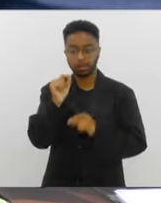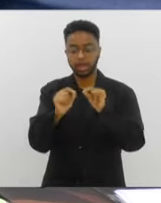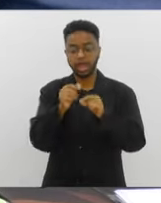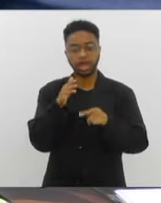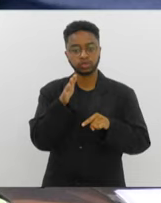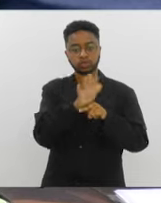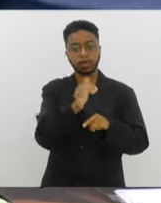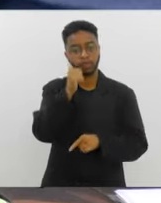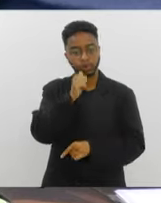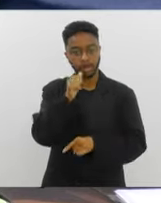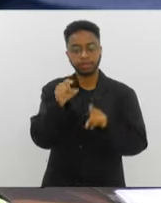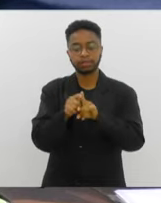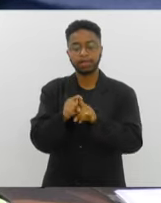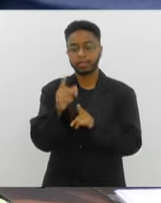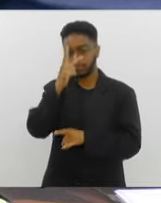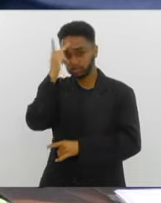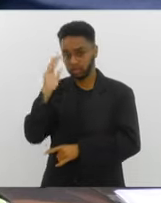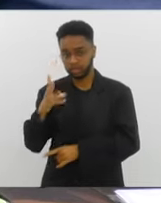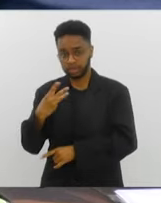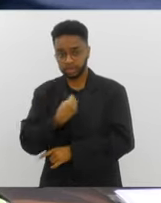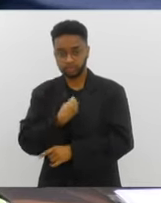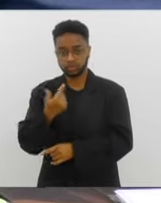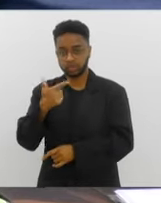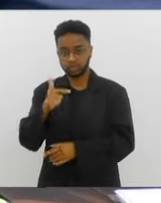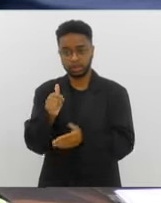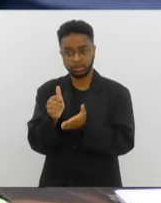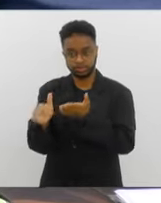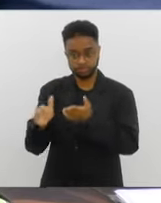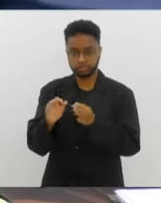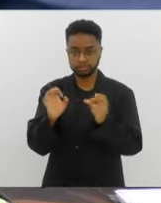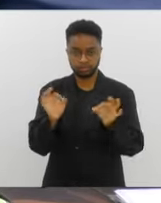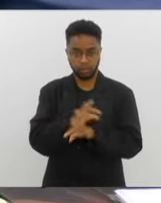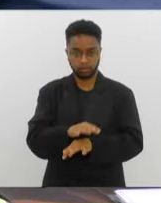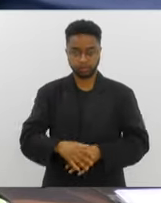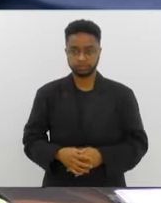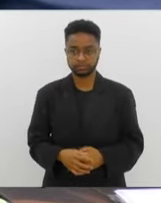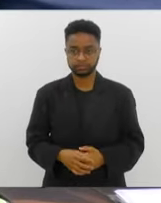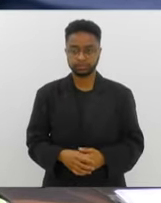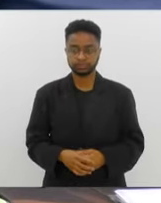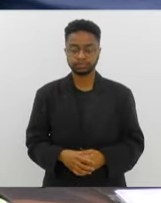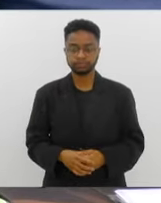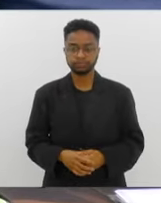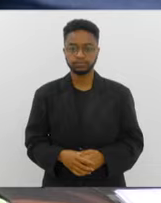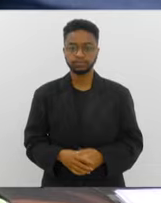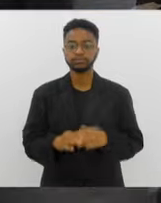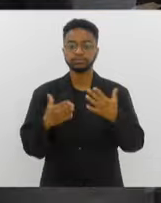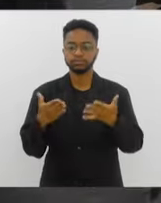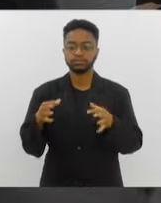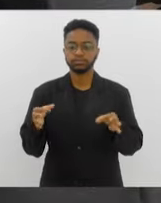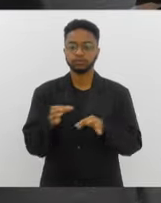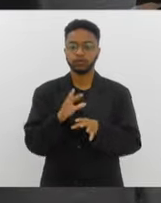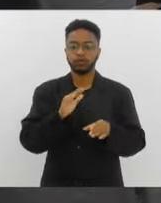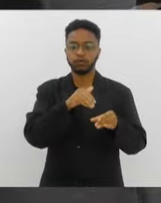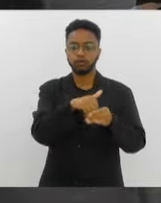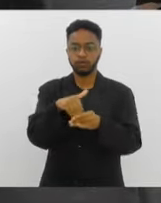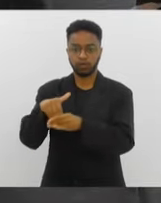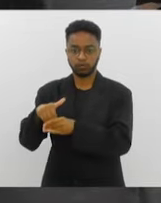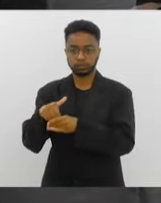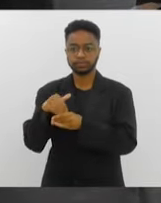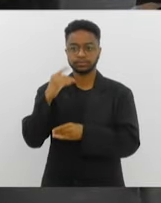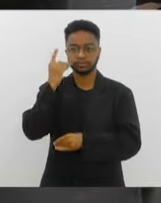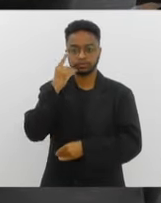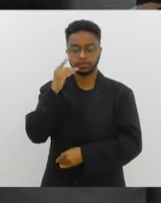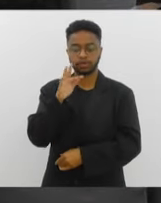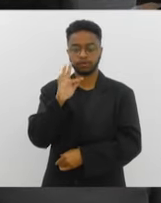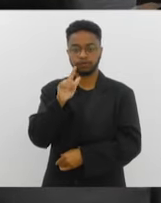beneficiadas e os trans não sejam excluídos. Era esse voto. Perfeito. Então, computados os votos, deputado